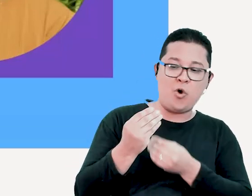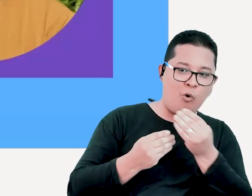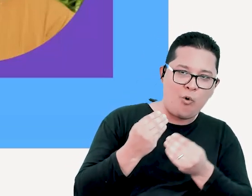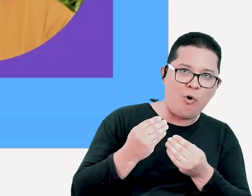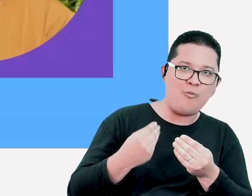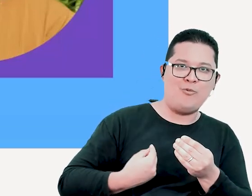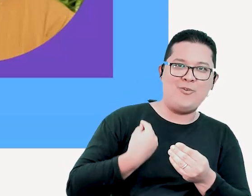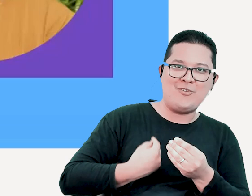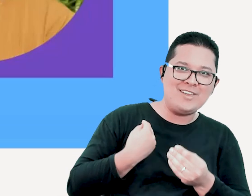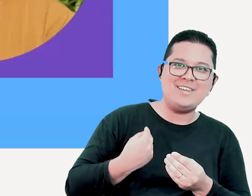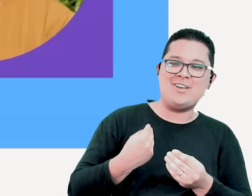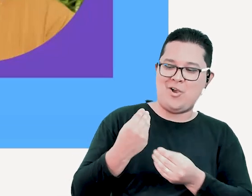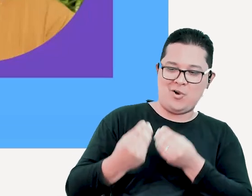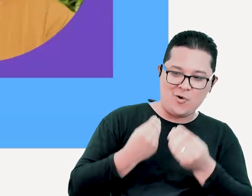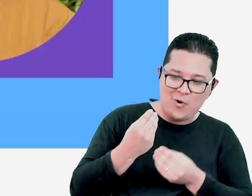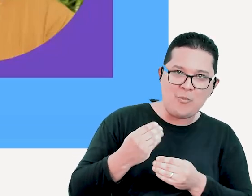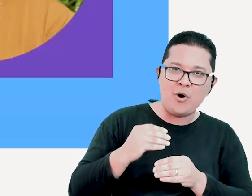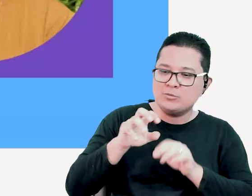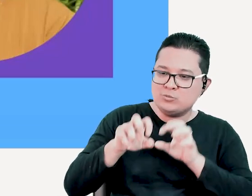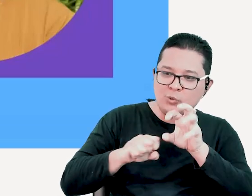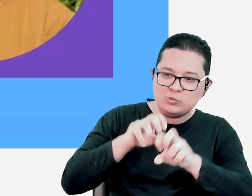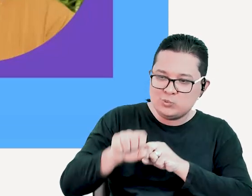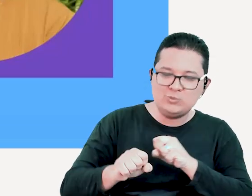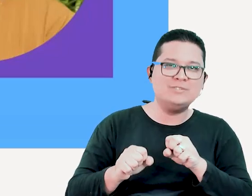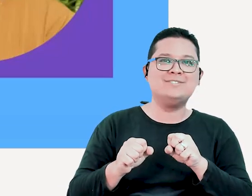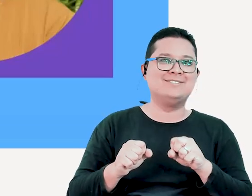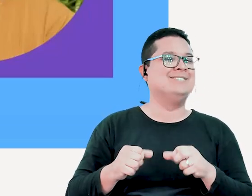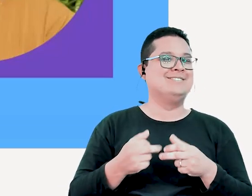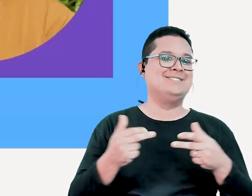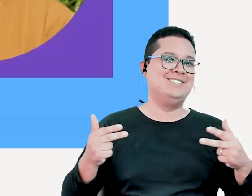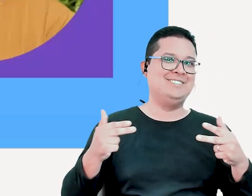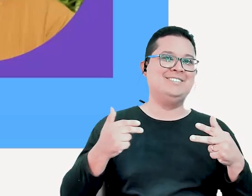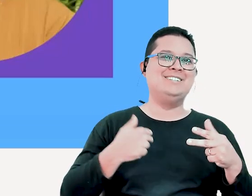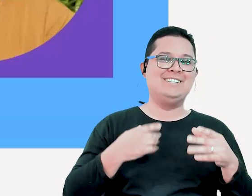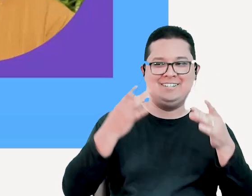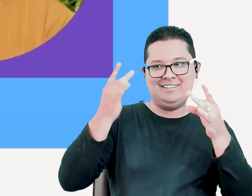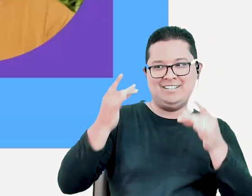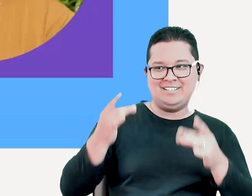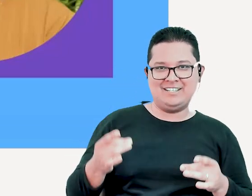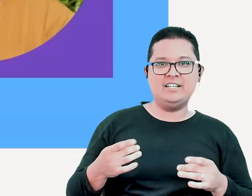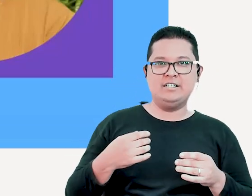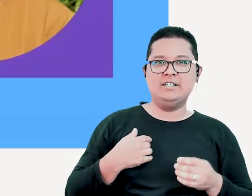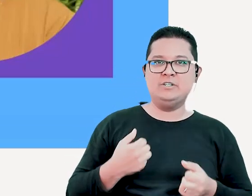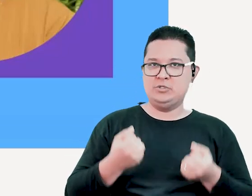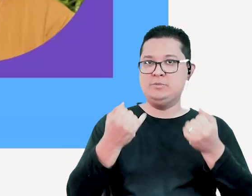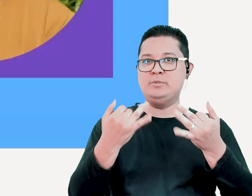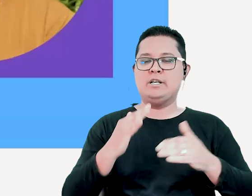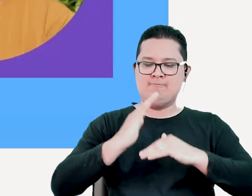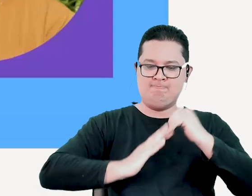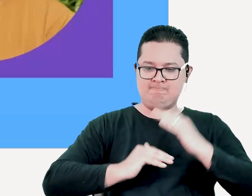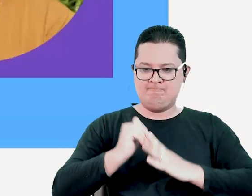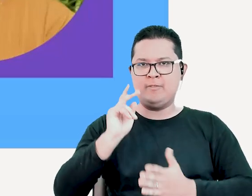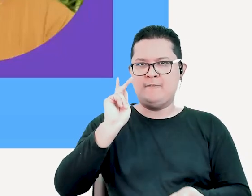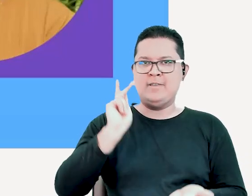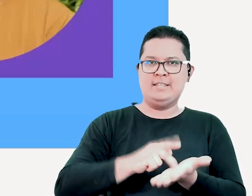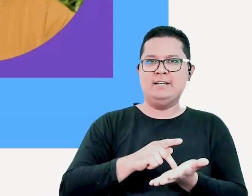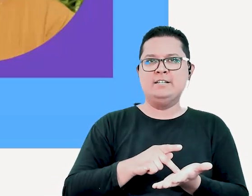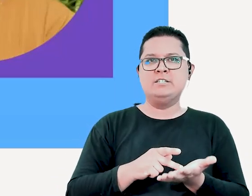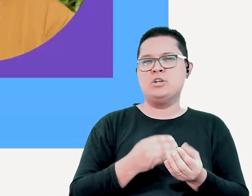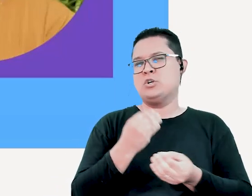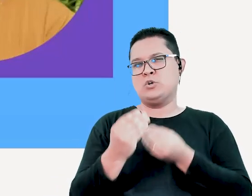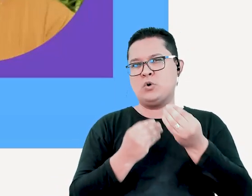vou trazer aí a ação mesmo de como é ser Content Ops na prática, né? Eu vou trazer aqui algumas